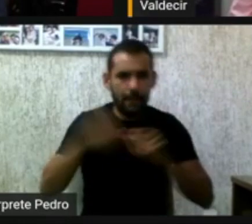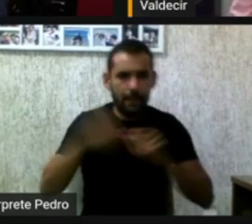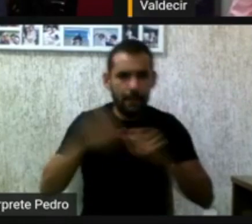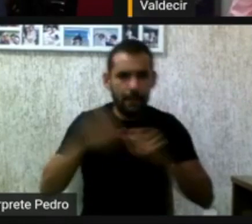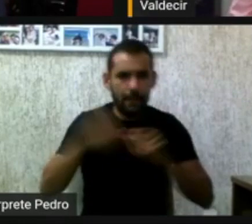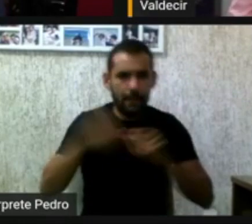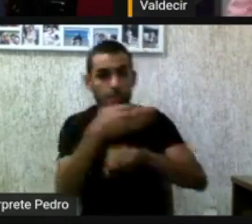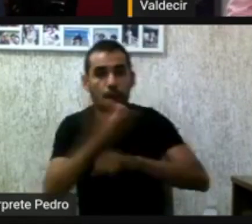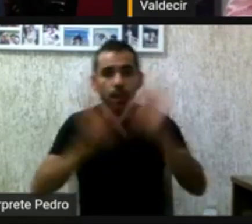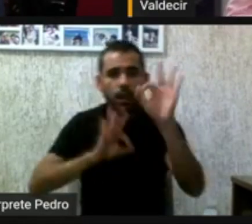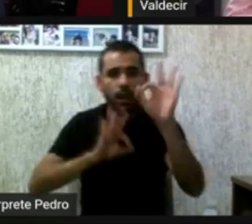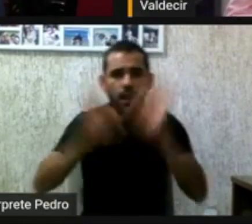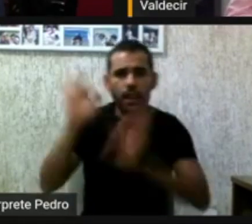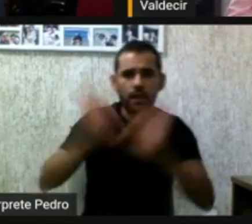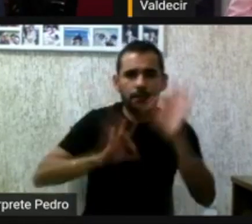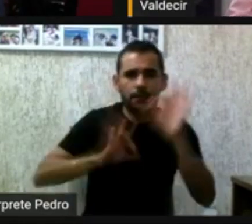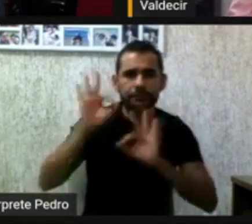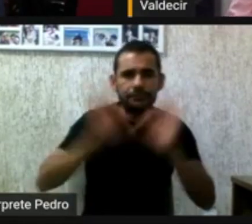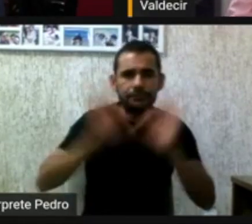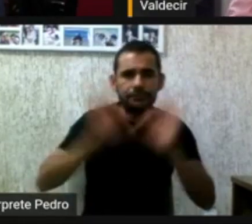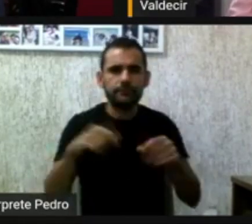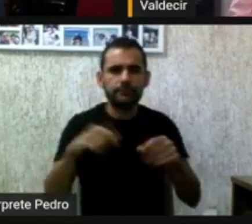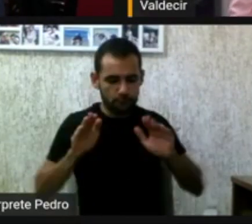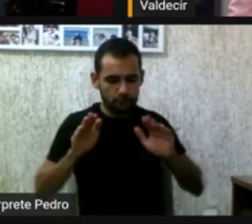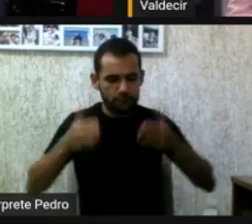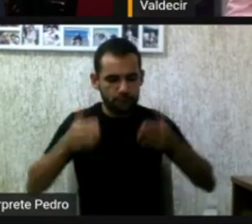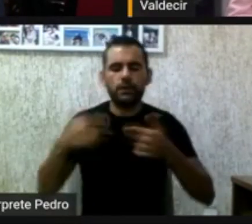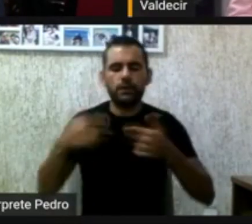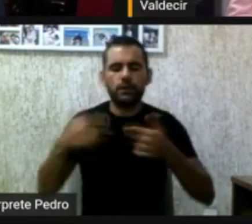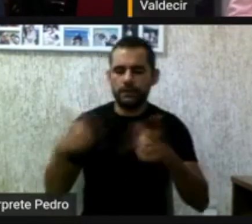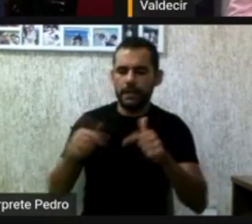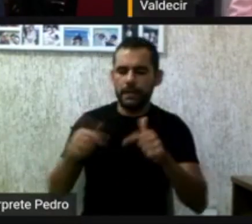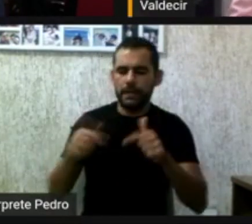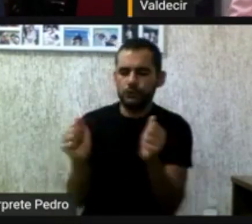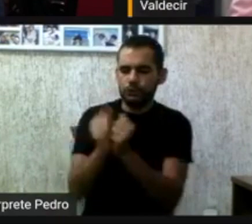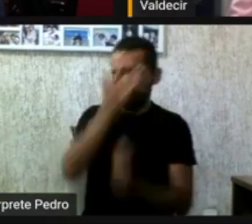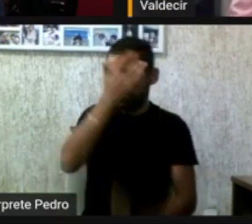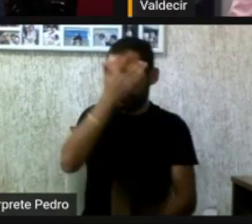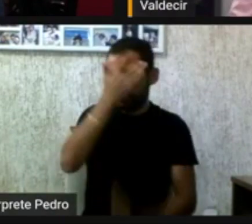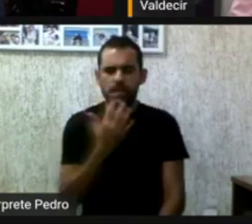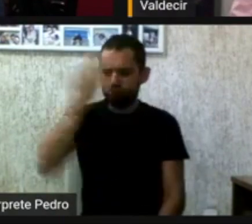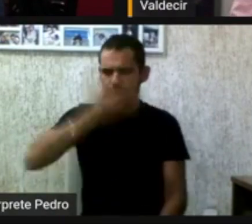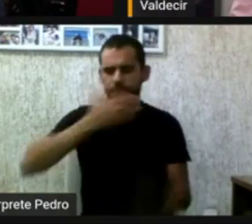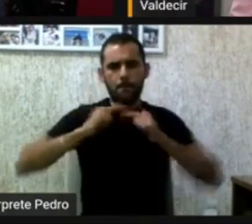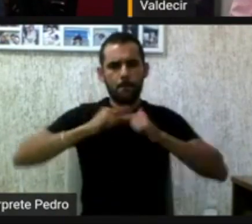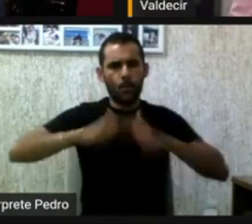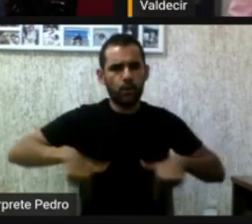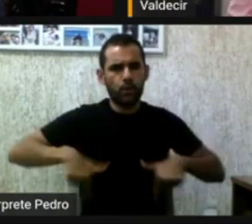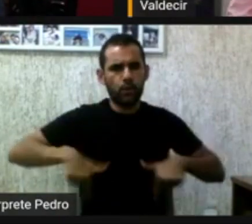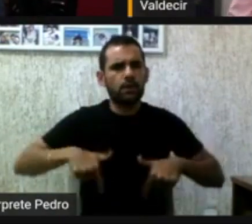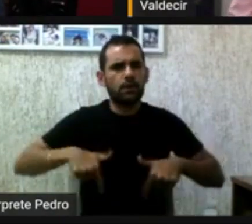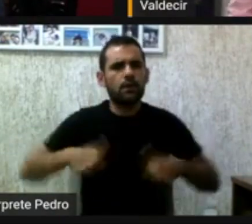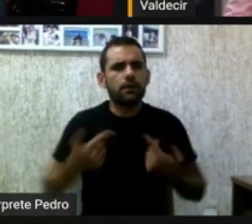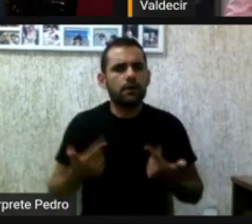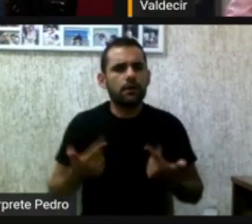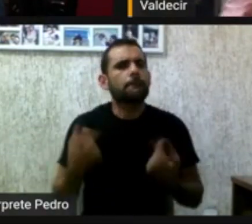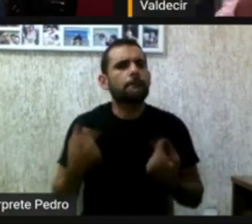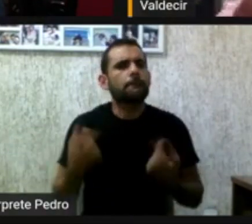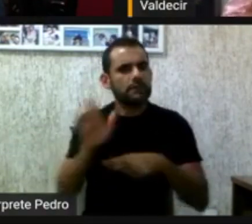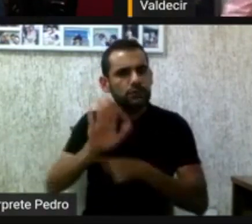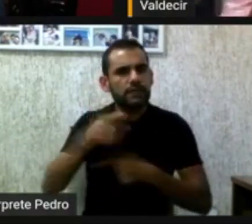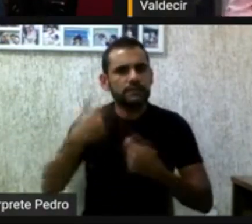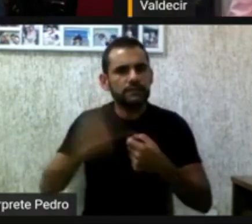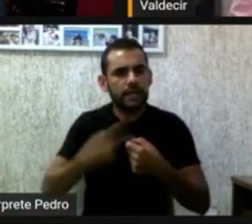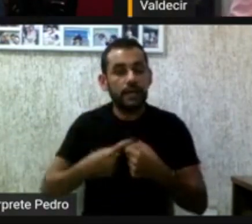participar do planejamento, trabalhar com pessoas sérias, idôneas, que queiram realmente contribuir com a nossa cidade. E isso nós